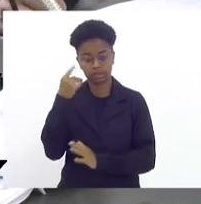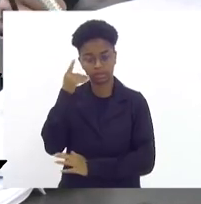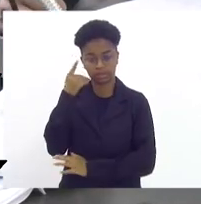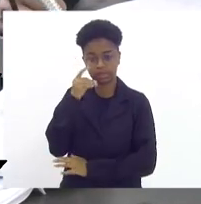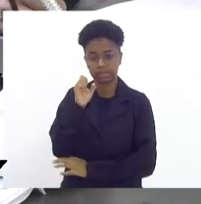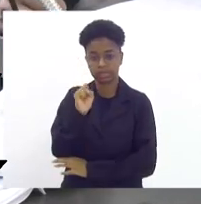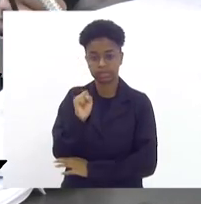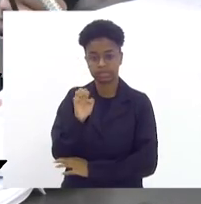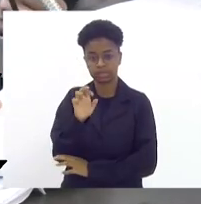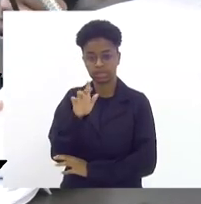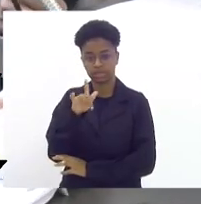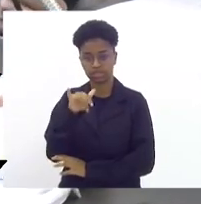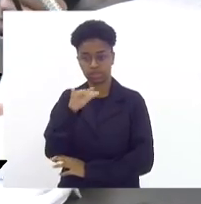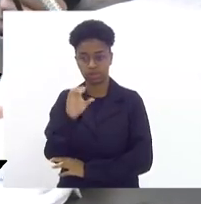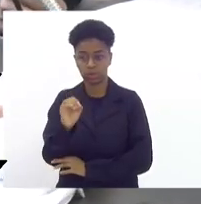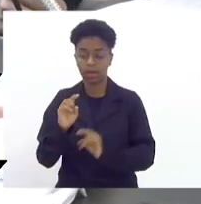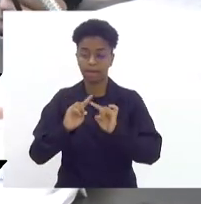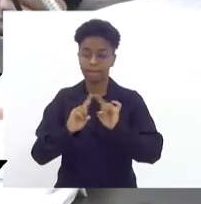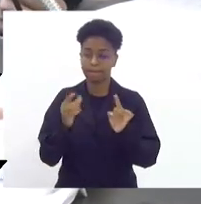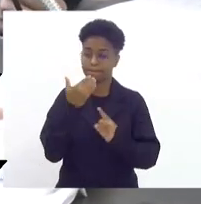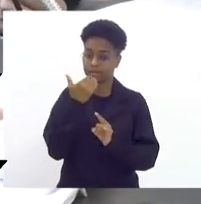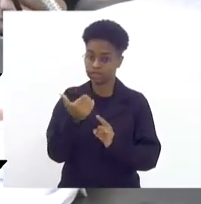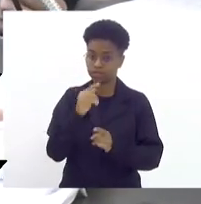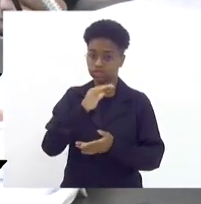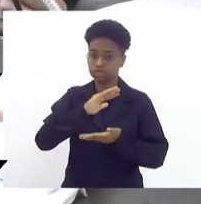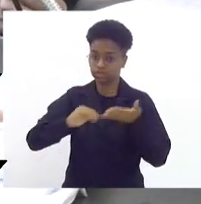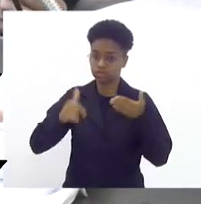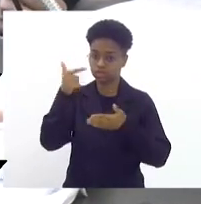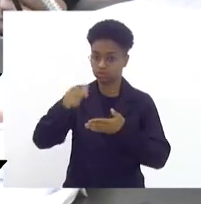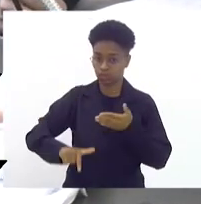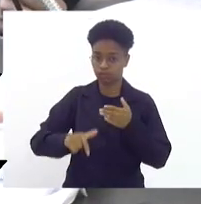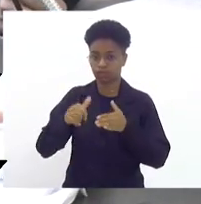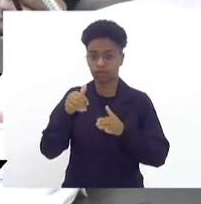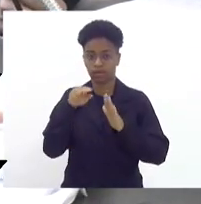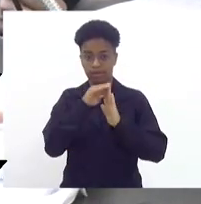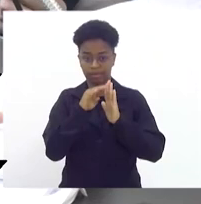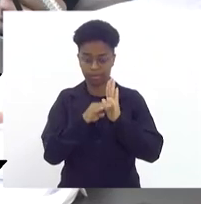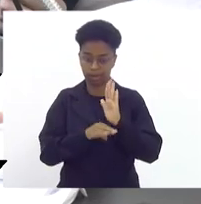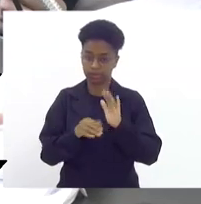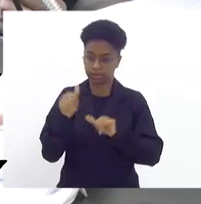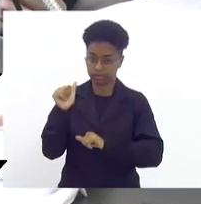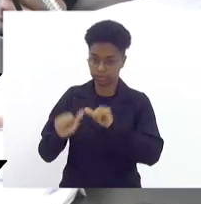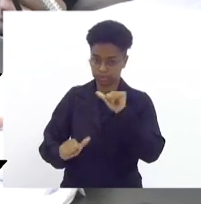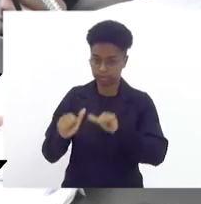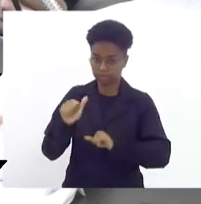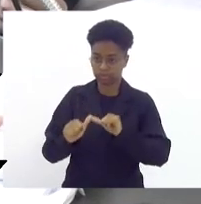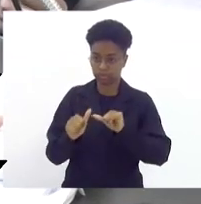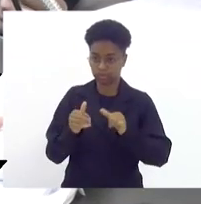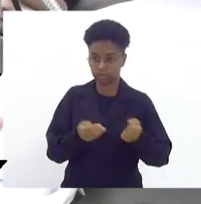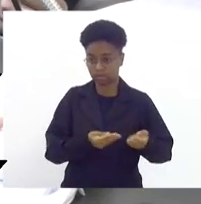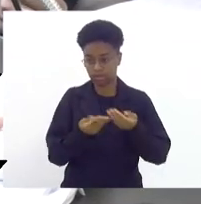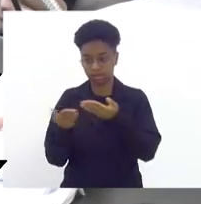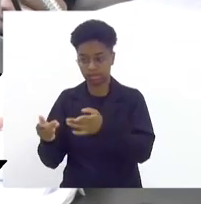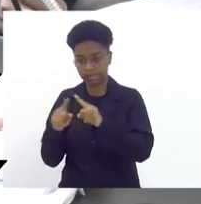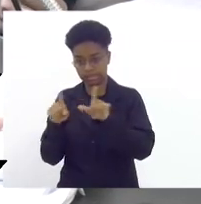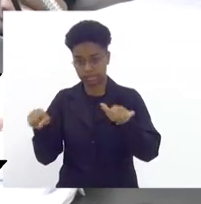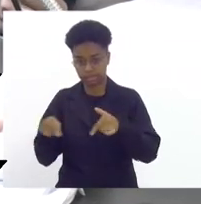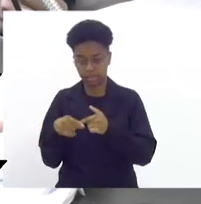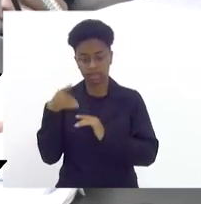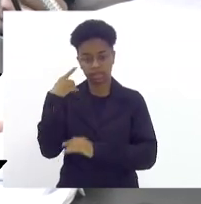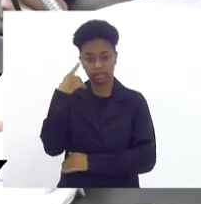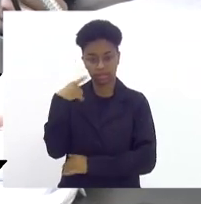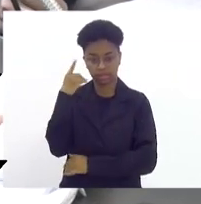com pedido de retirada de pauta para vista para o gabinete da deputada Verônica, pedindo